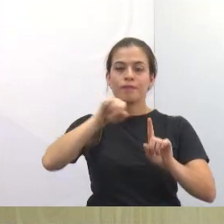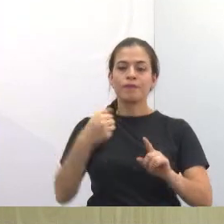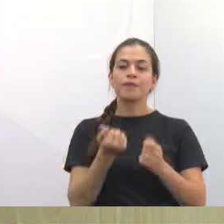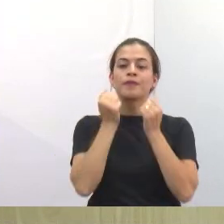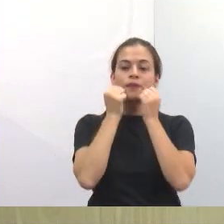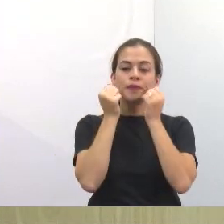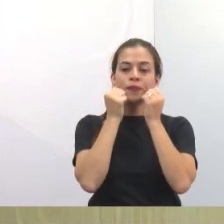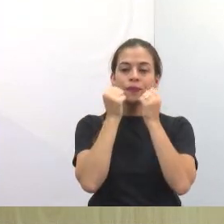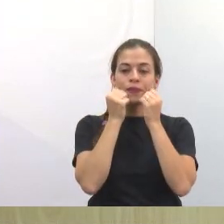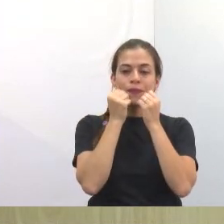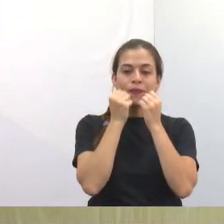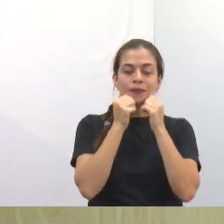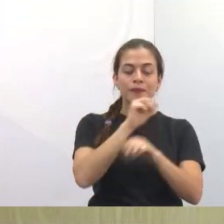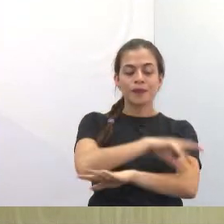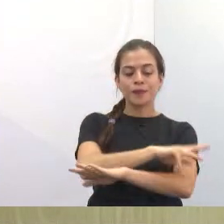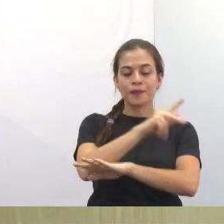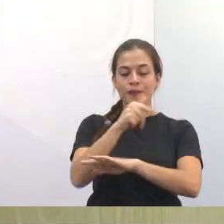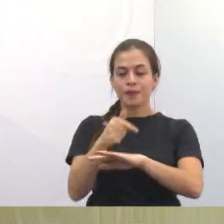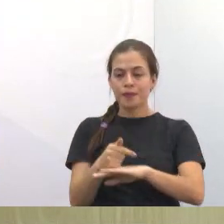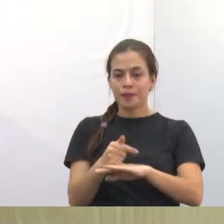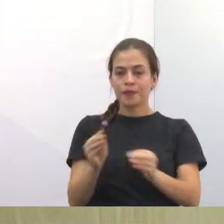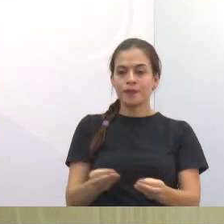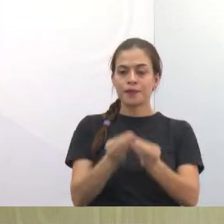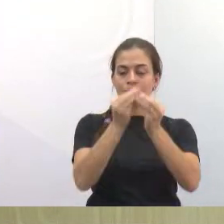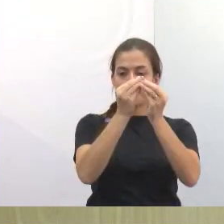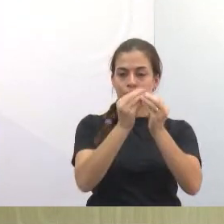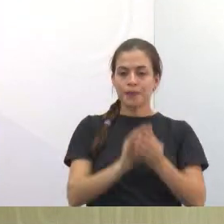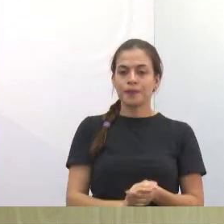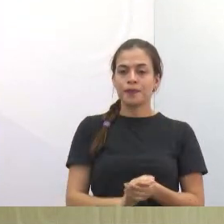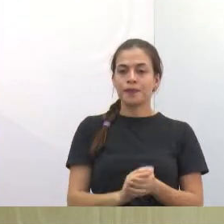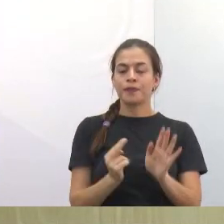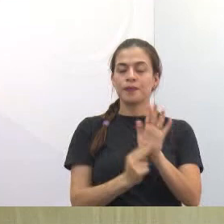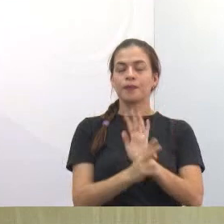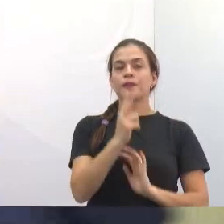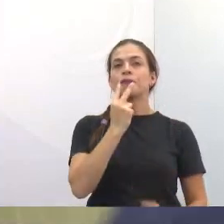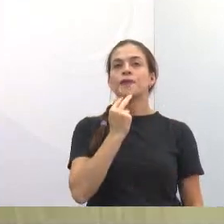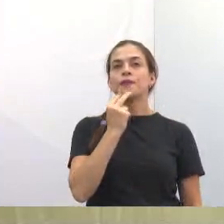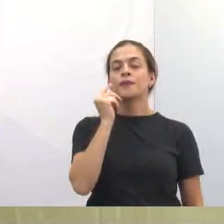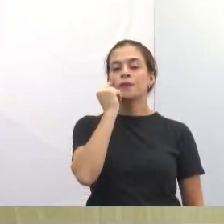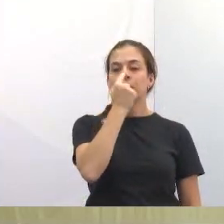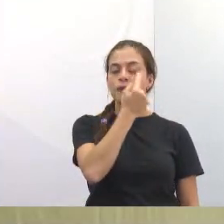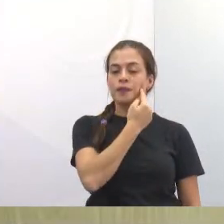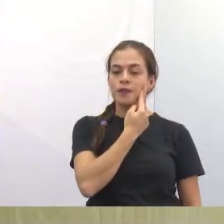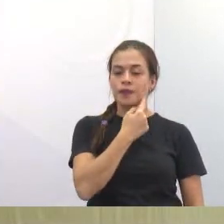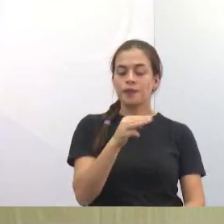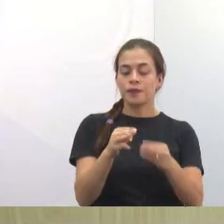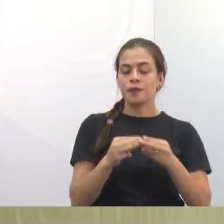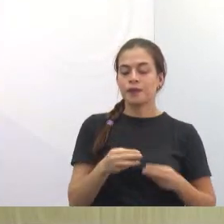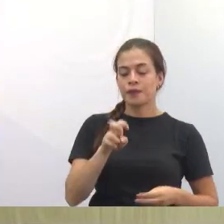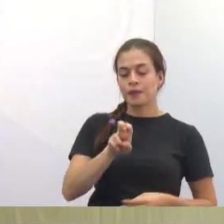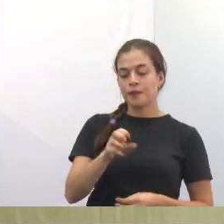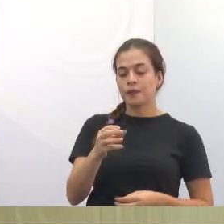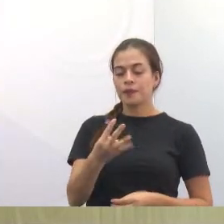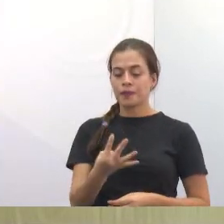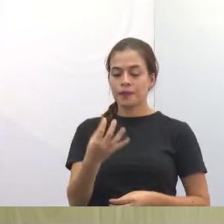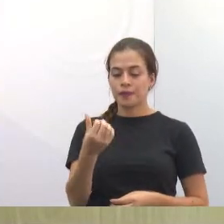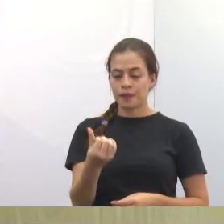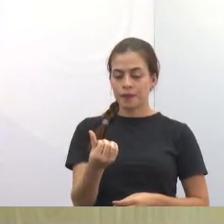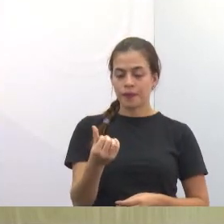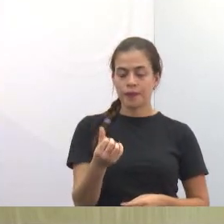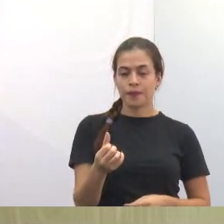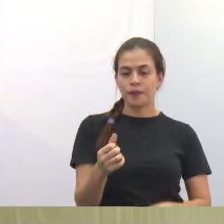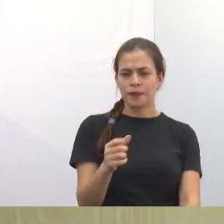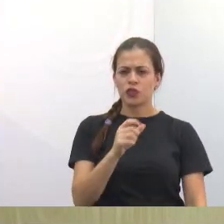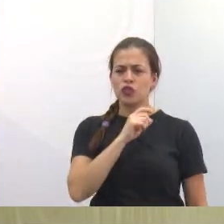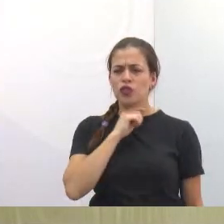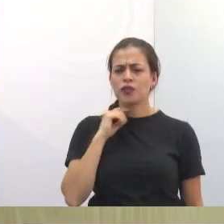Maria Auxiliadora dos Cristãos. Autoria, Valmir do Parque, Minha Lua. Moção 546, moção congratulatória ao padre Ricardo Andrade pela